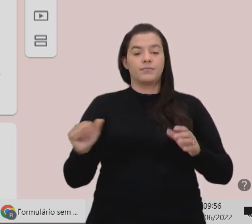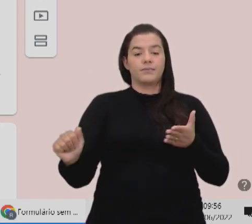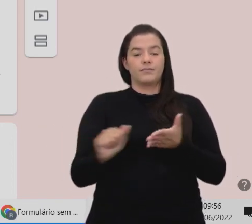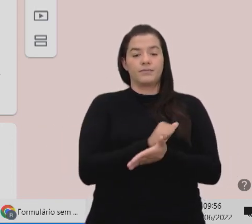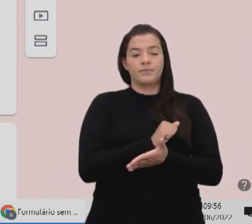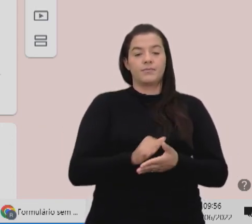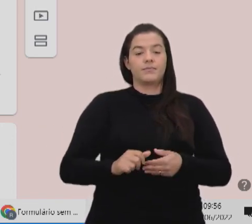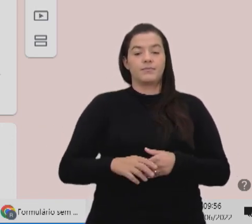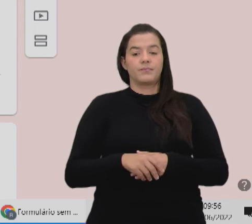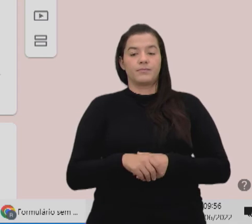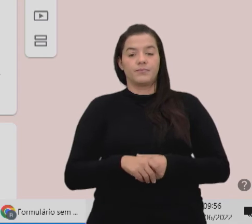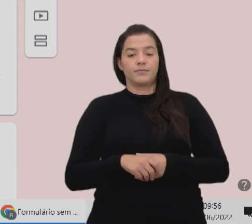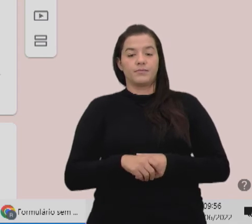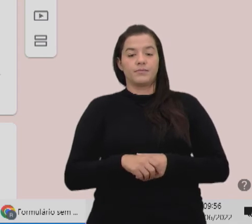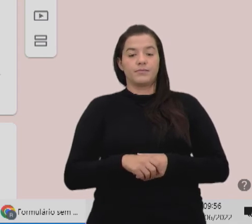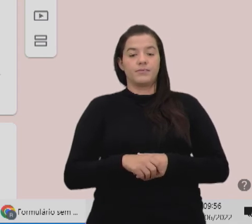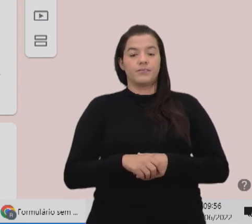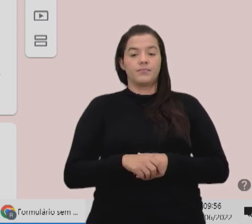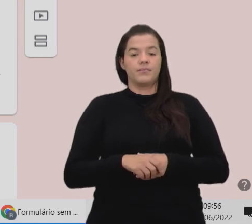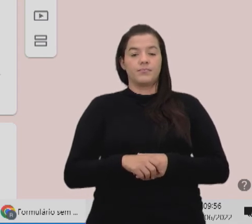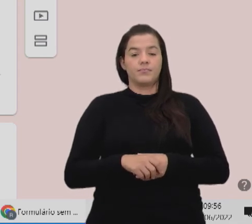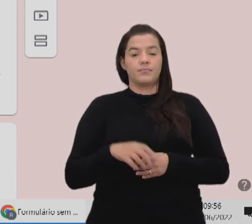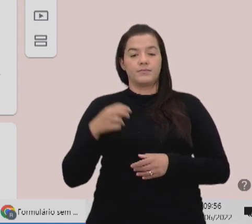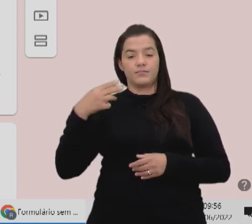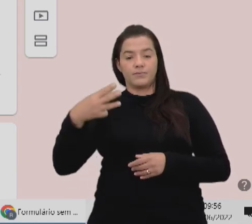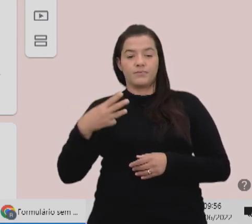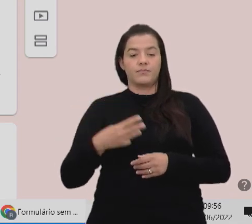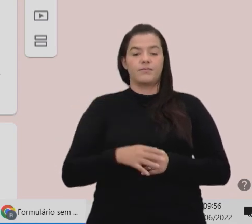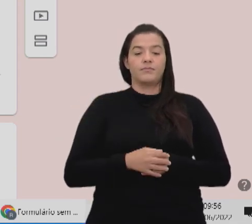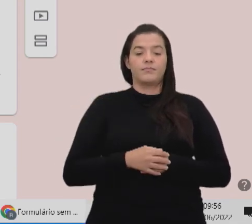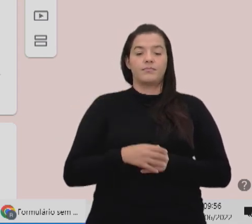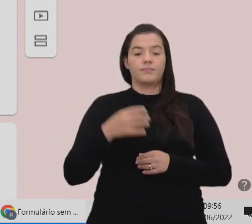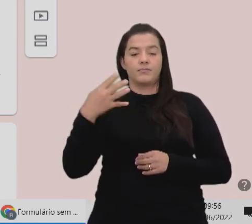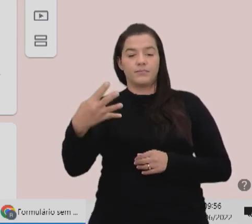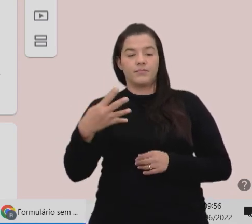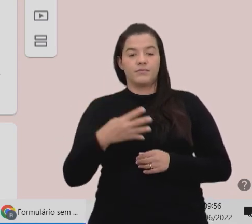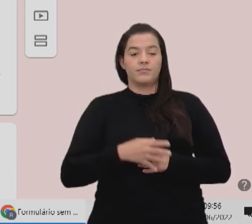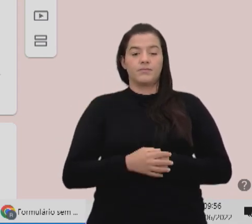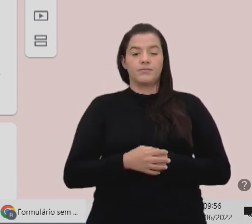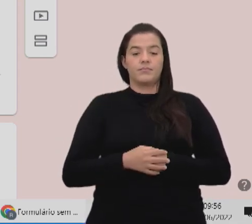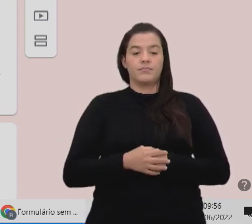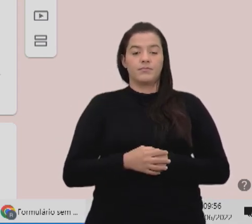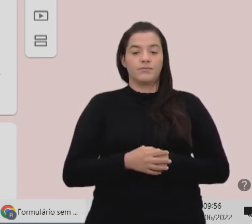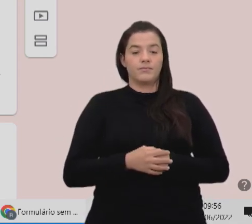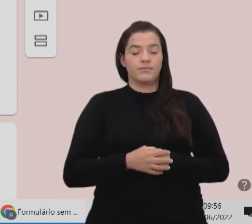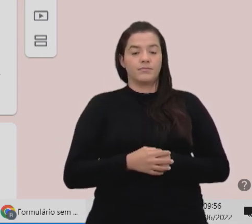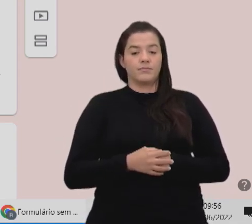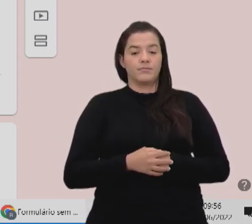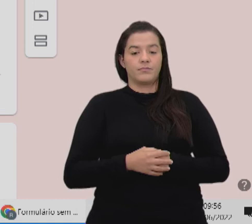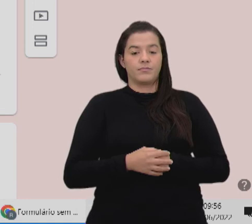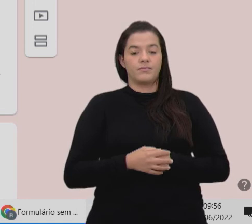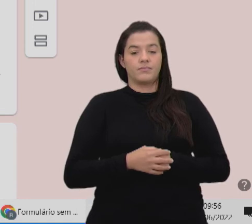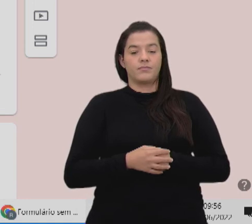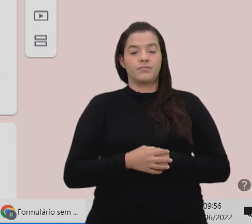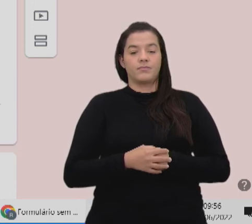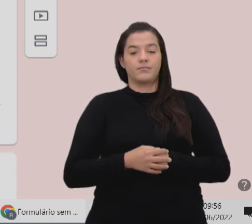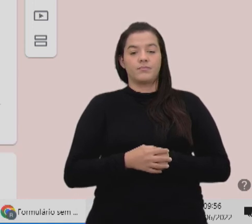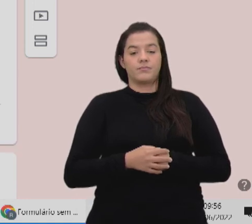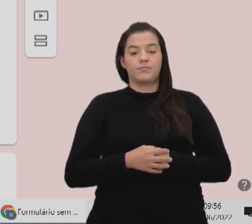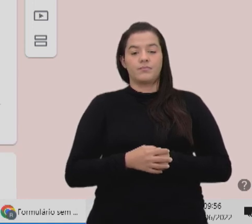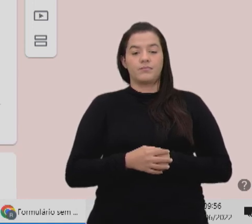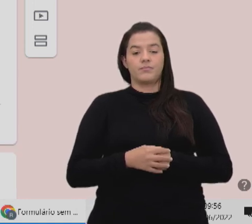que você deu de opção? 2, 2. 3, 3. 4. Aí eu vou ter que adicionar outra opção. Opa. Clico aqui, ó.